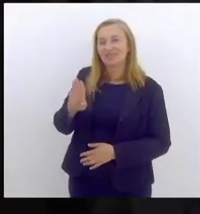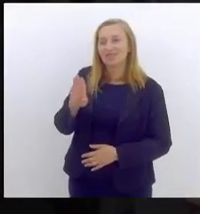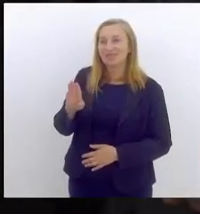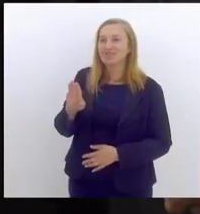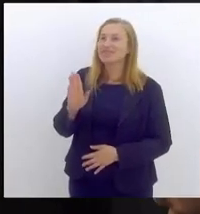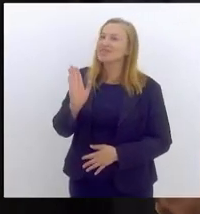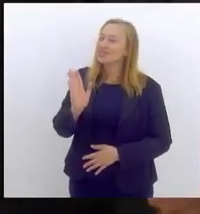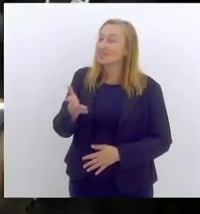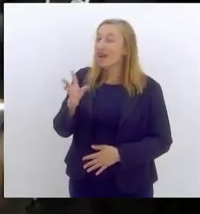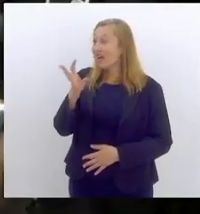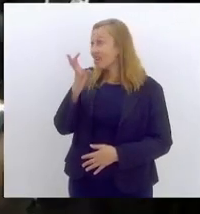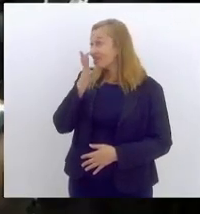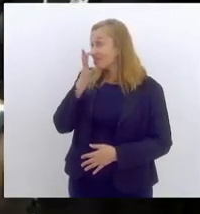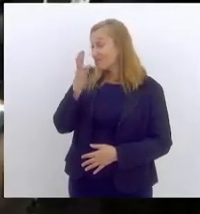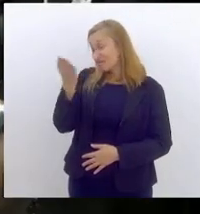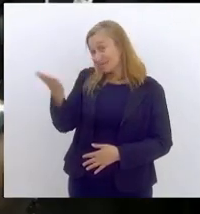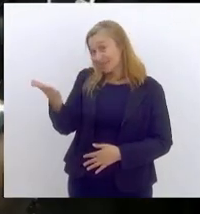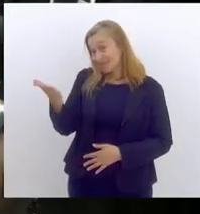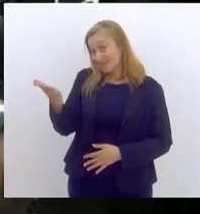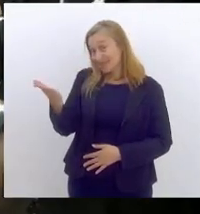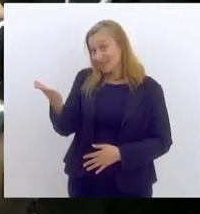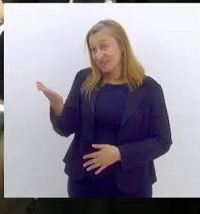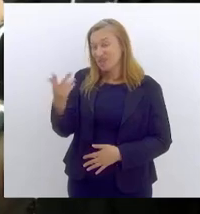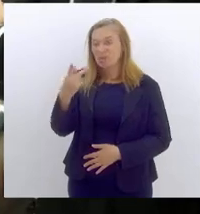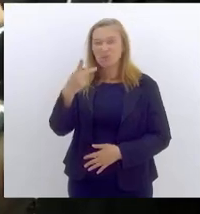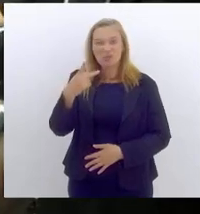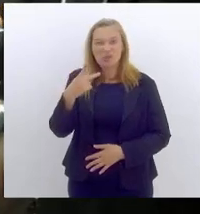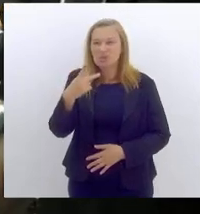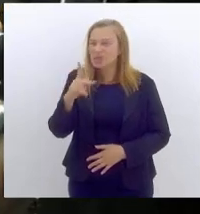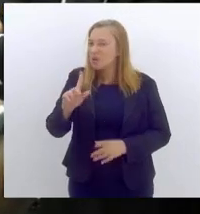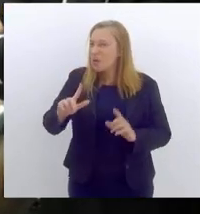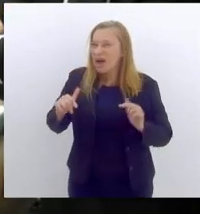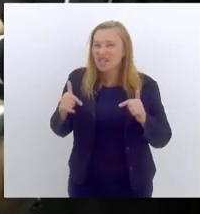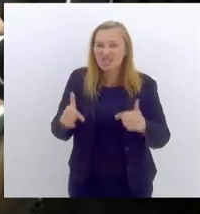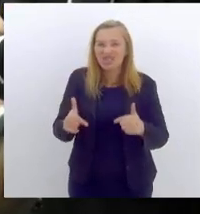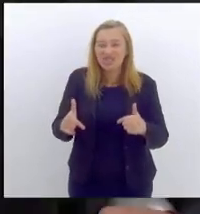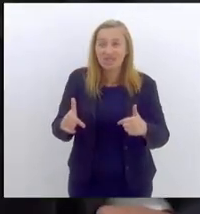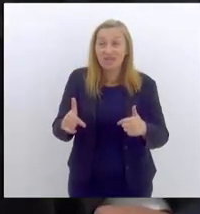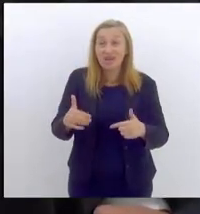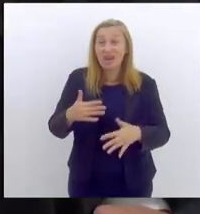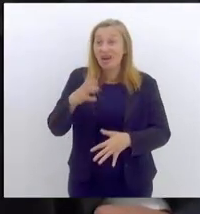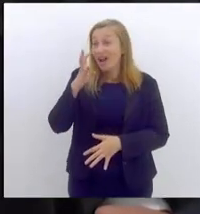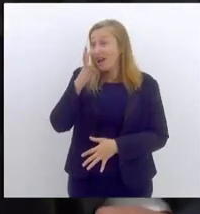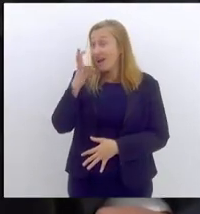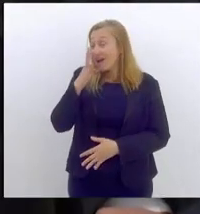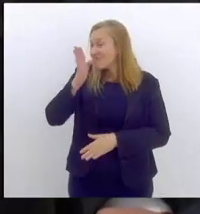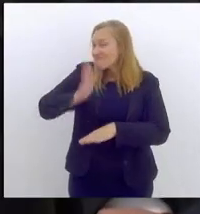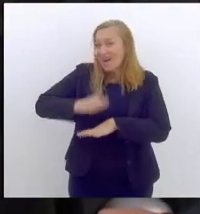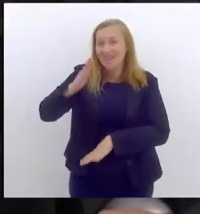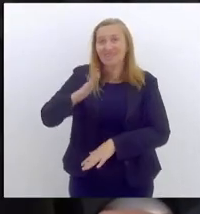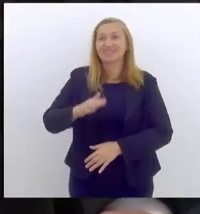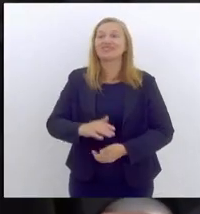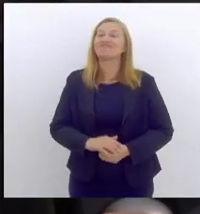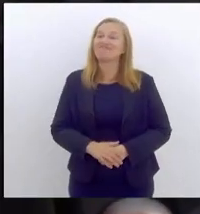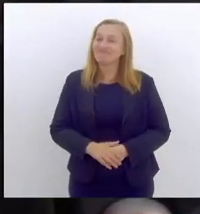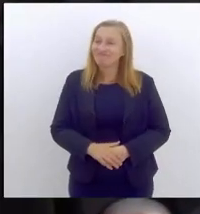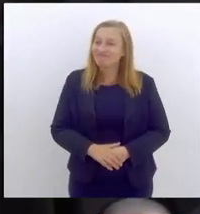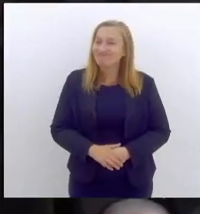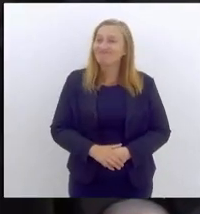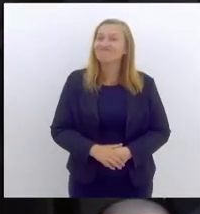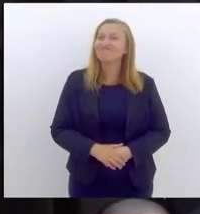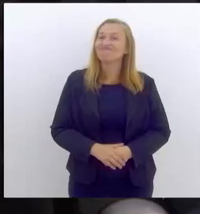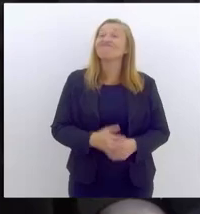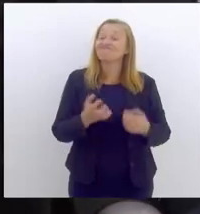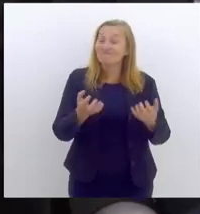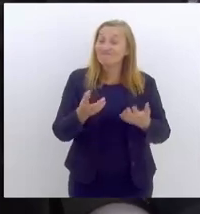lhe admirava. E com a sua atitude, passei a lhe admirar mais ainda, meu irmão. E quero